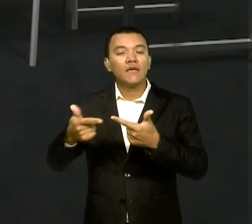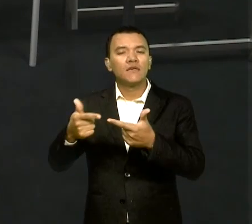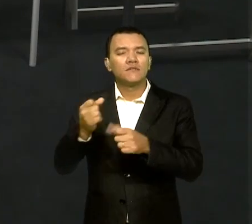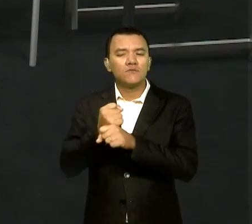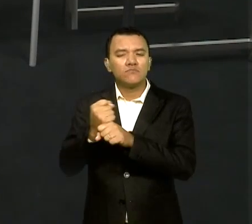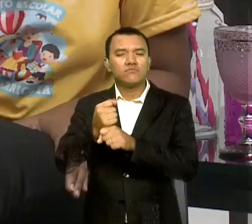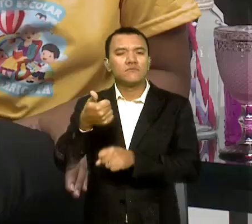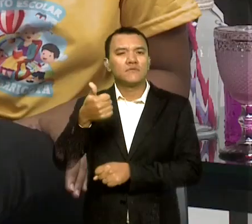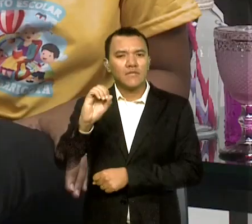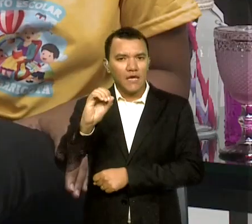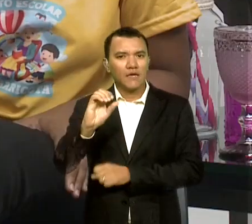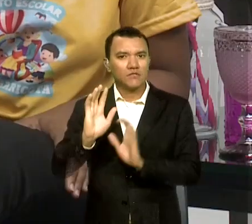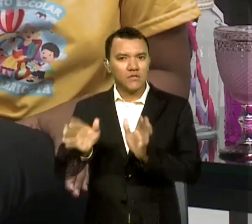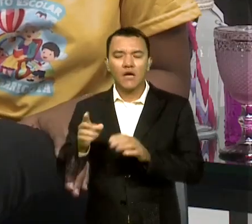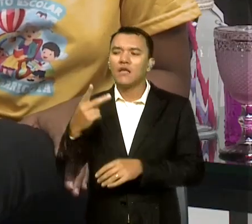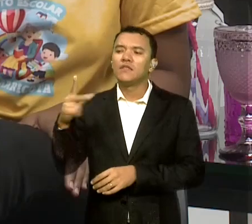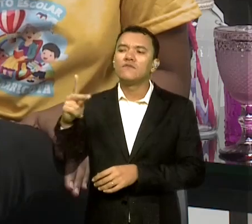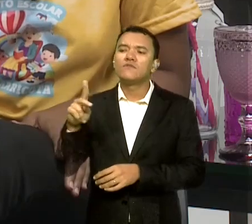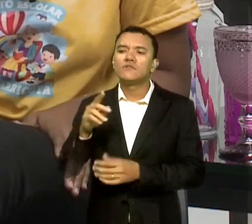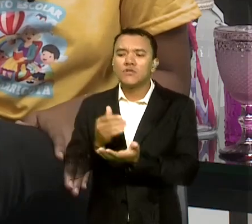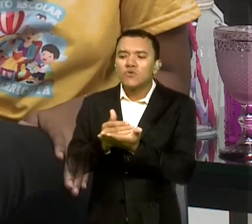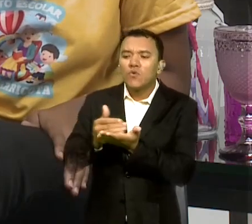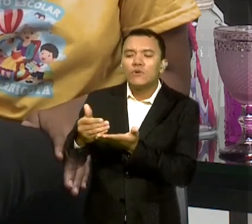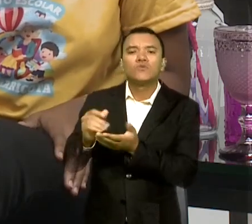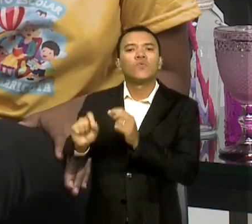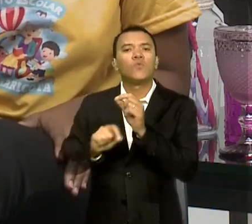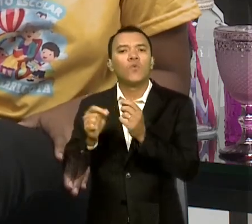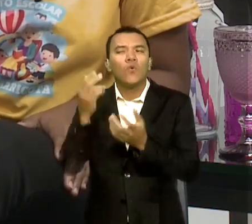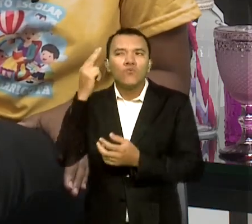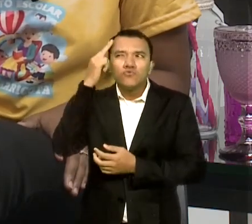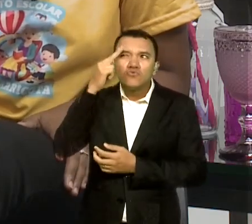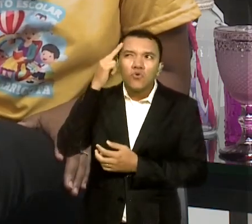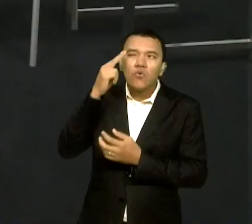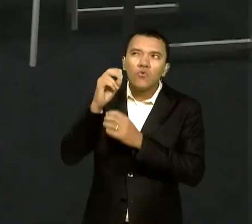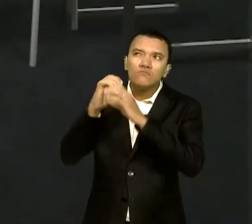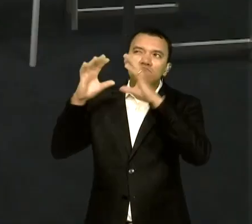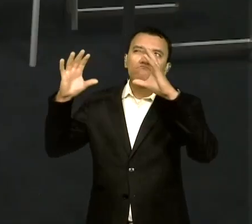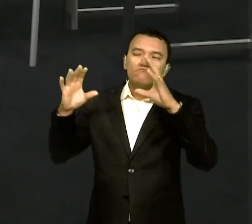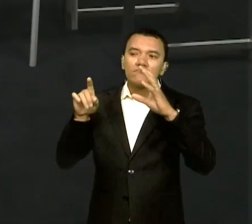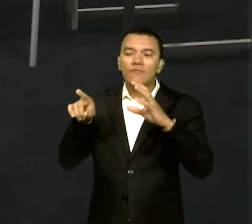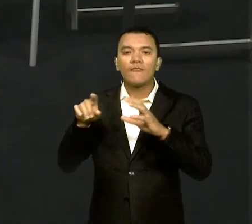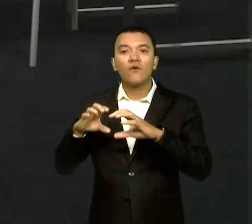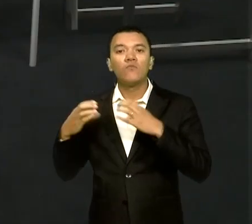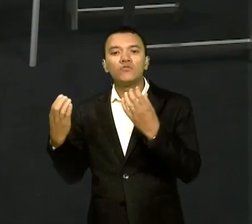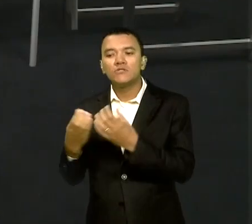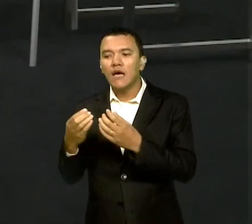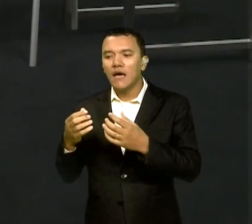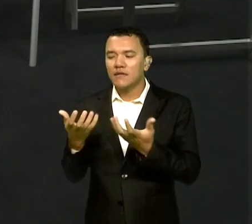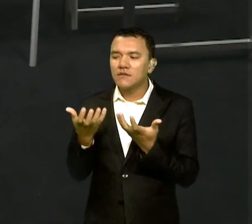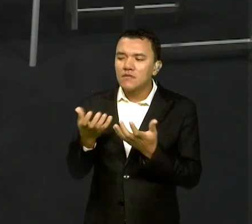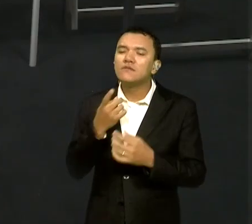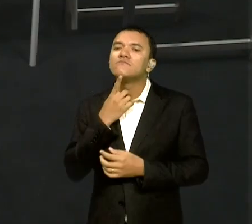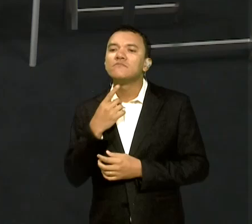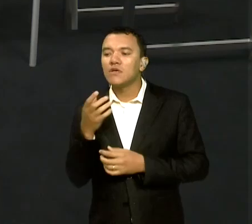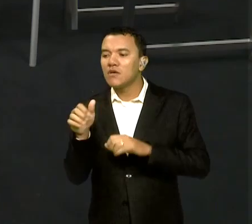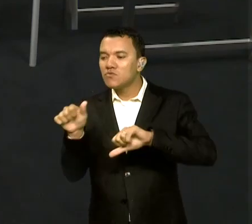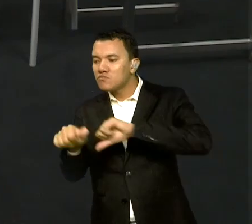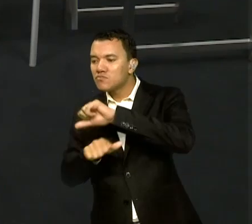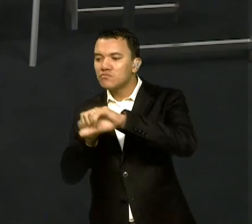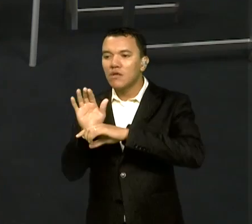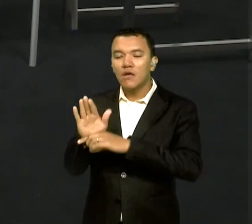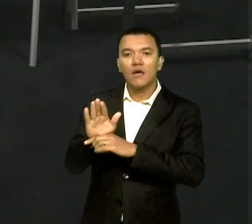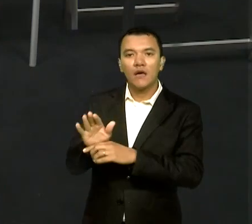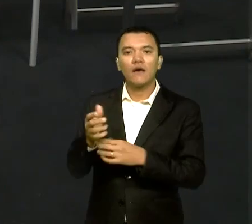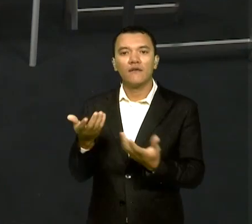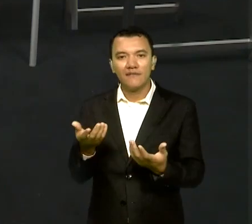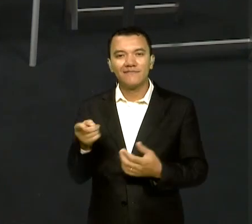que moveu vocês? Foi sonho? Foi vontade de mudar a realidade da comunidade, né, em que vocês vivem,